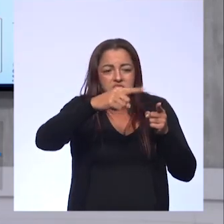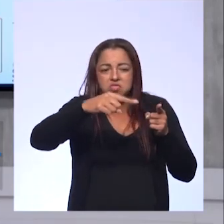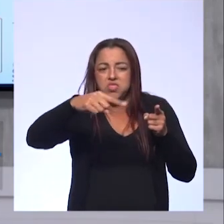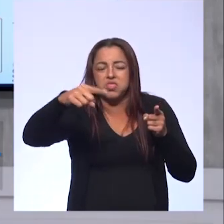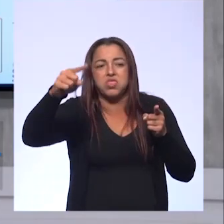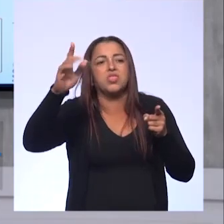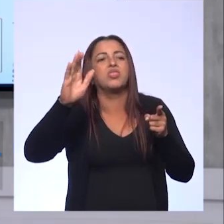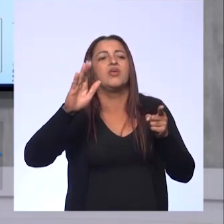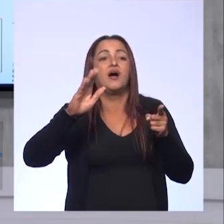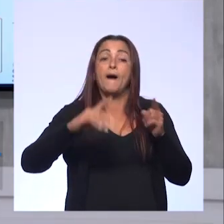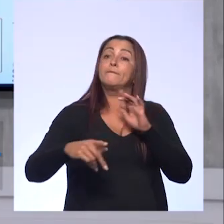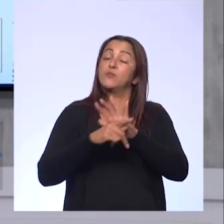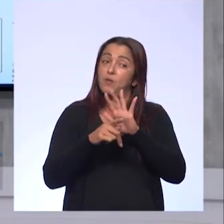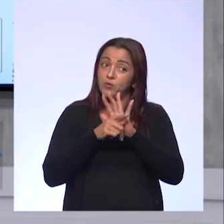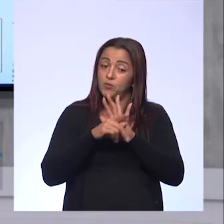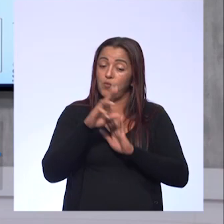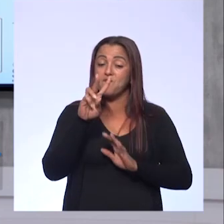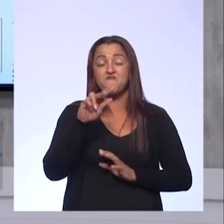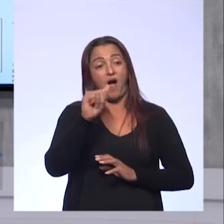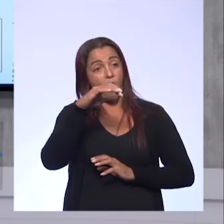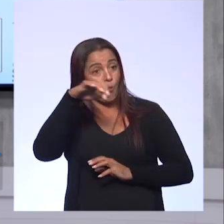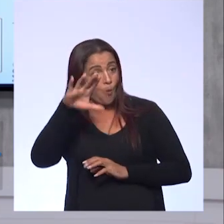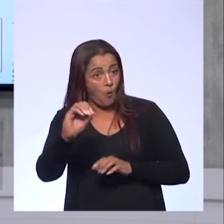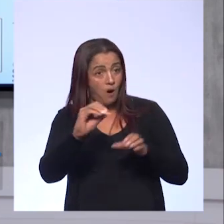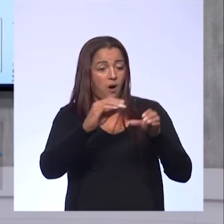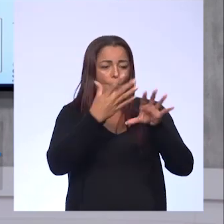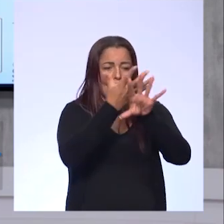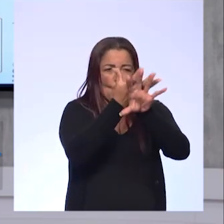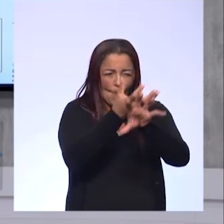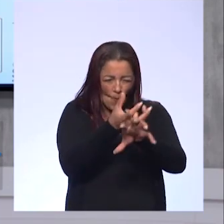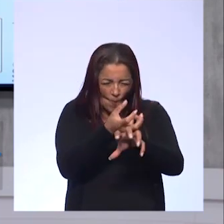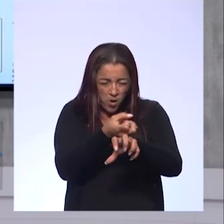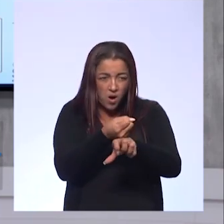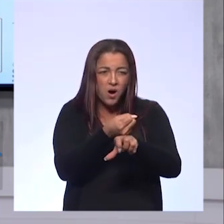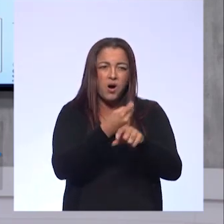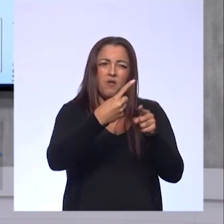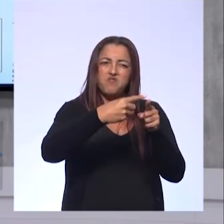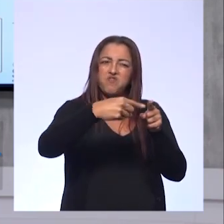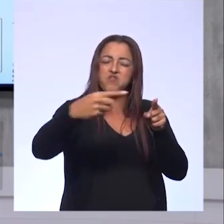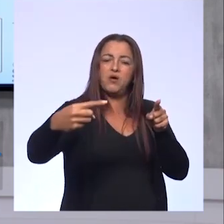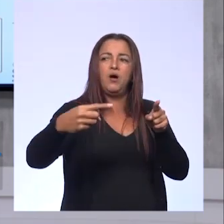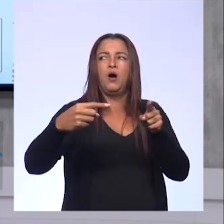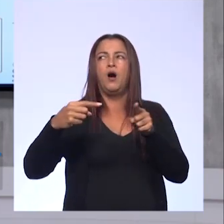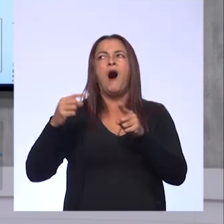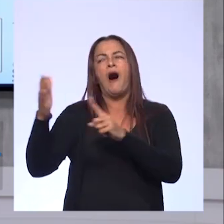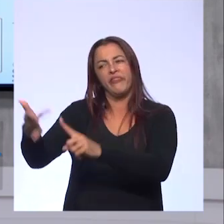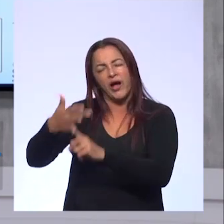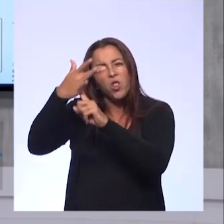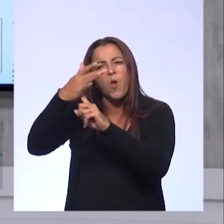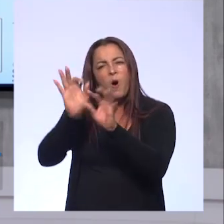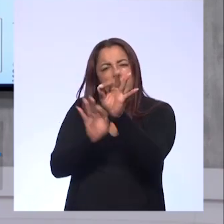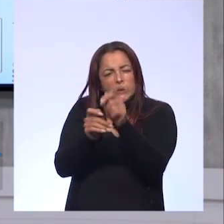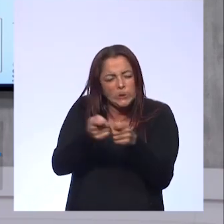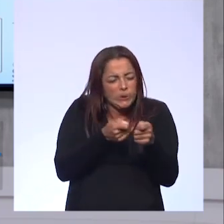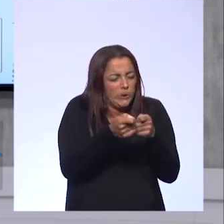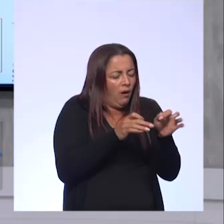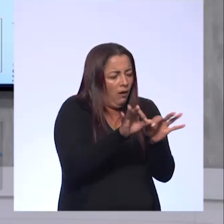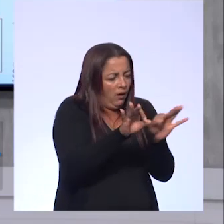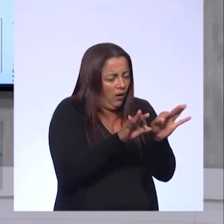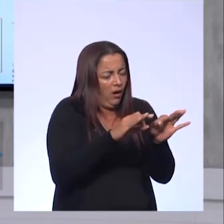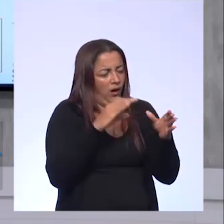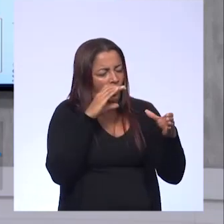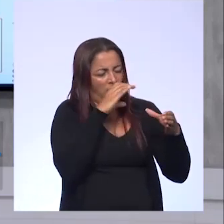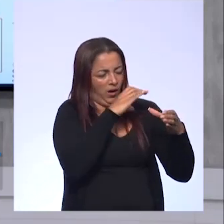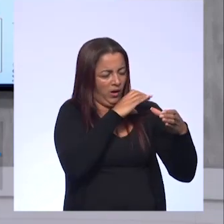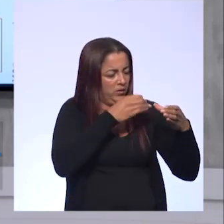ou seja também se propaga no vácuo e um homem utiliza ela do ponto de vista tecnológico por exemplo para aquecer